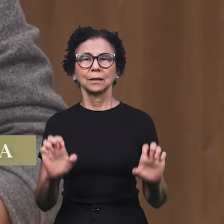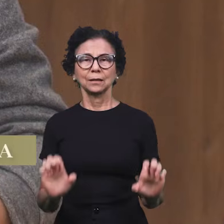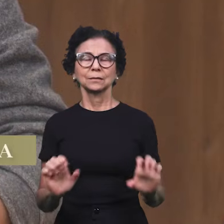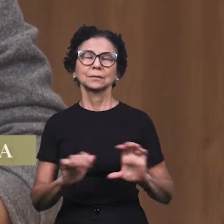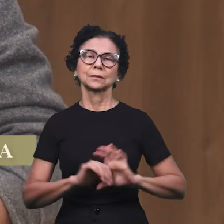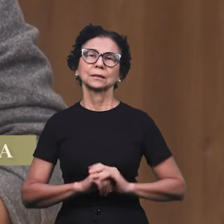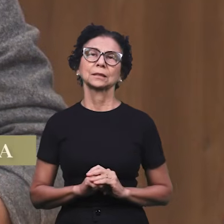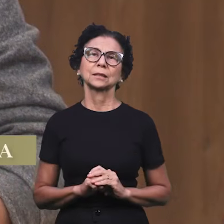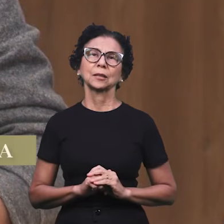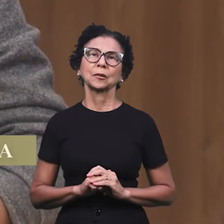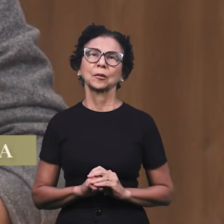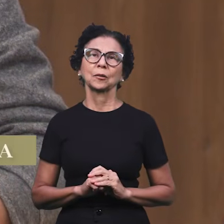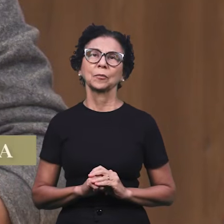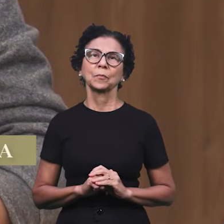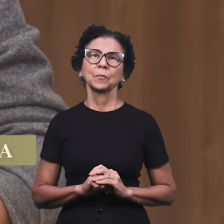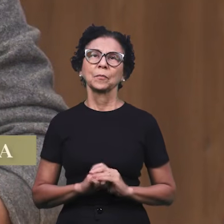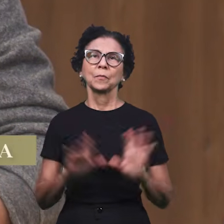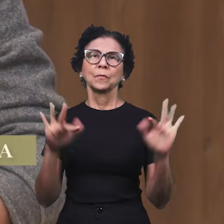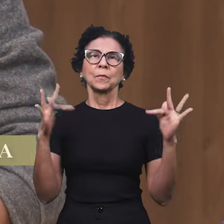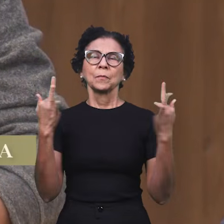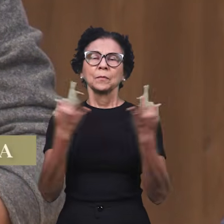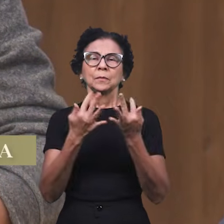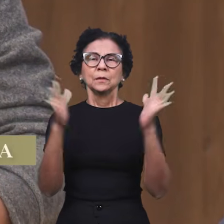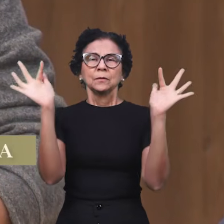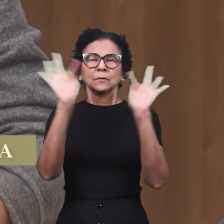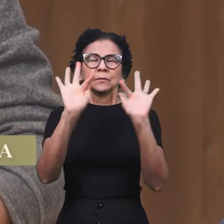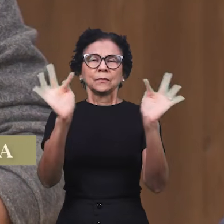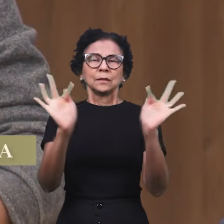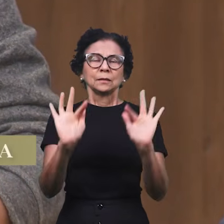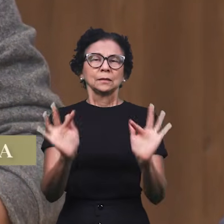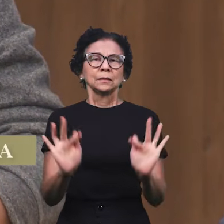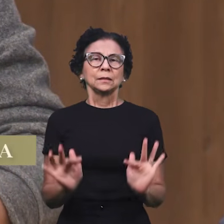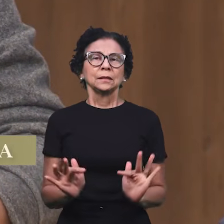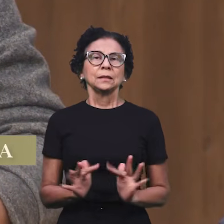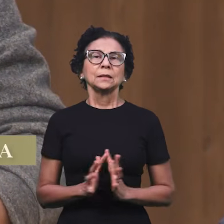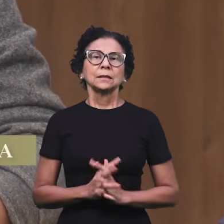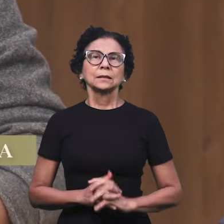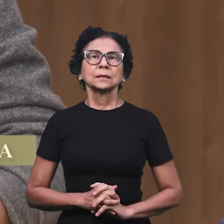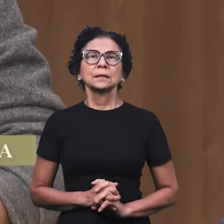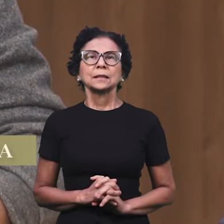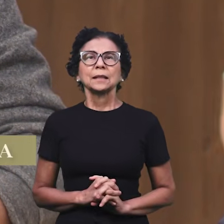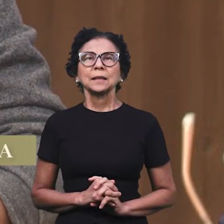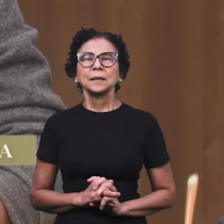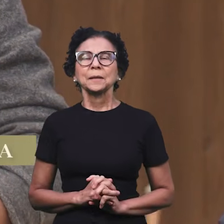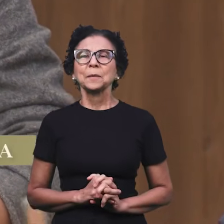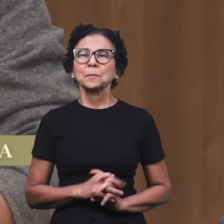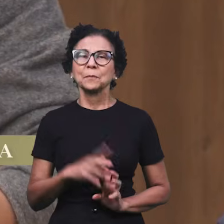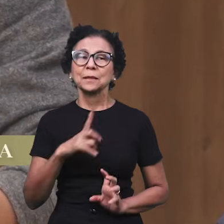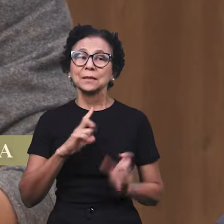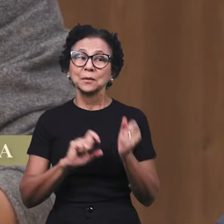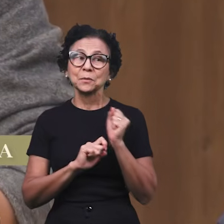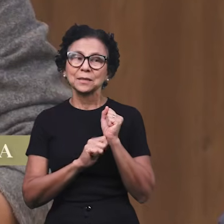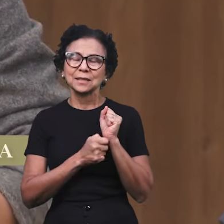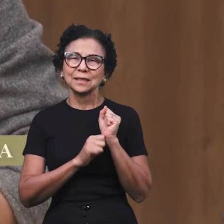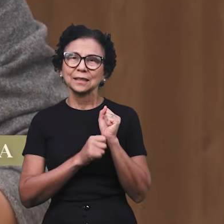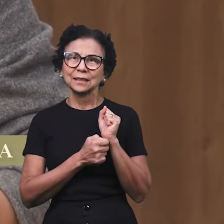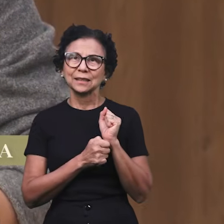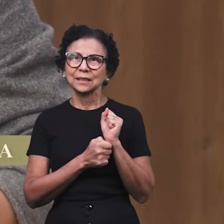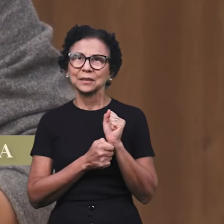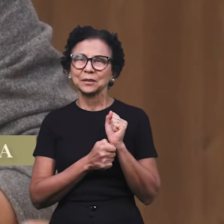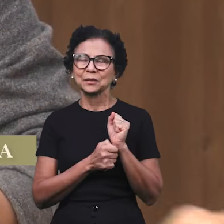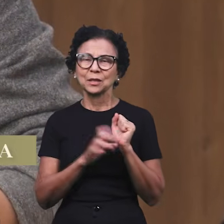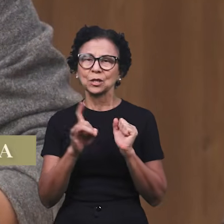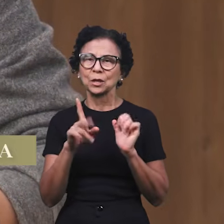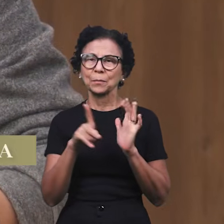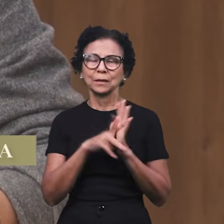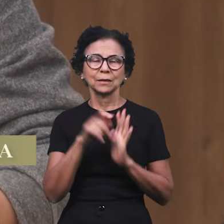feliz, saudável, né? É o temor do Senhor, mas o Senhor deixou um segredo que está na mulher. Isso. E eu queria